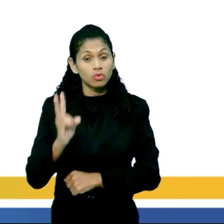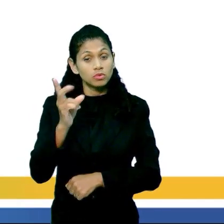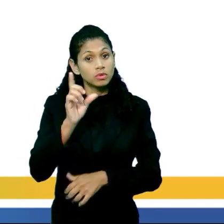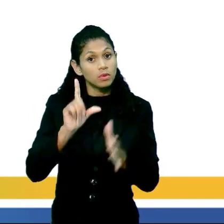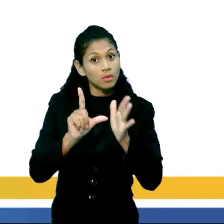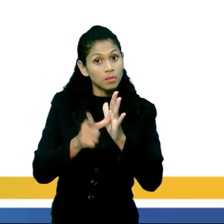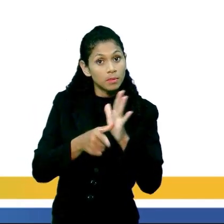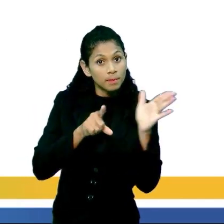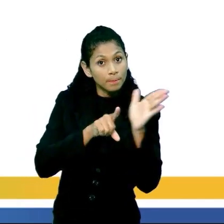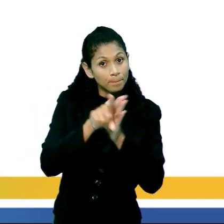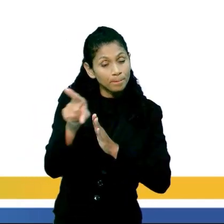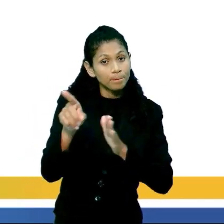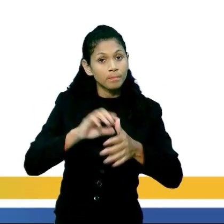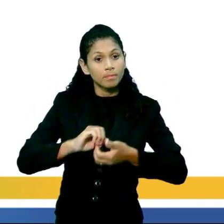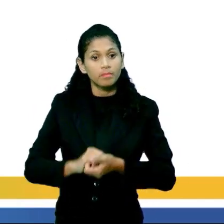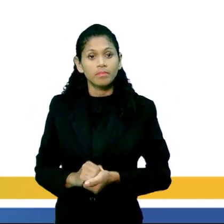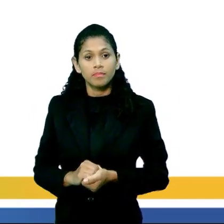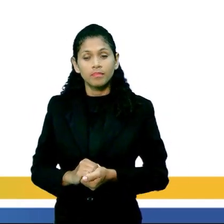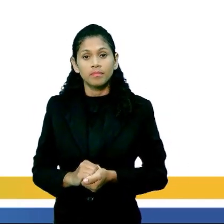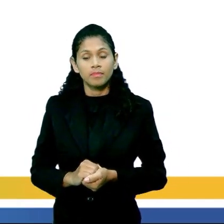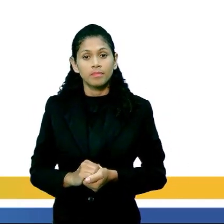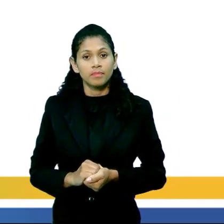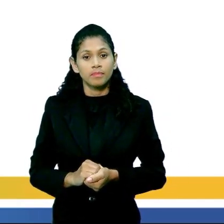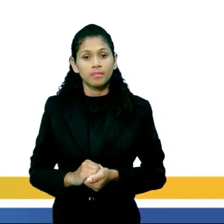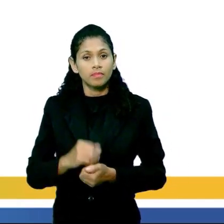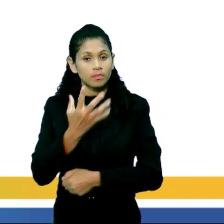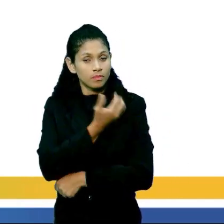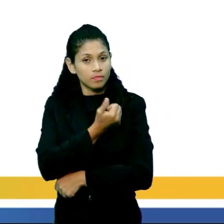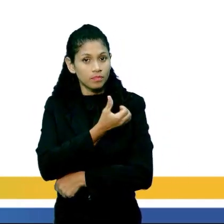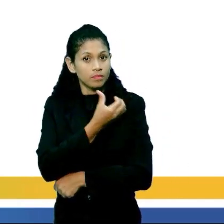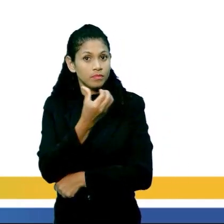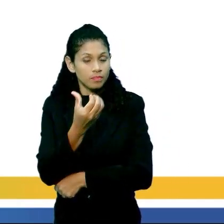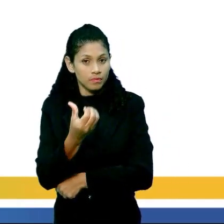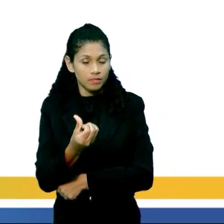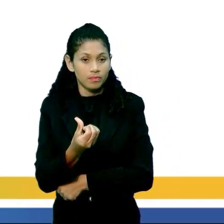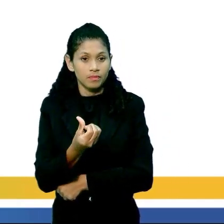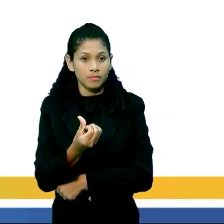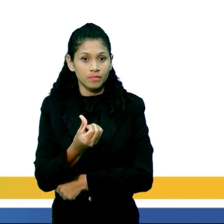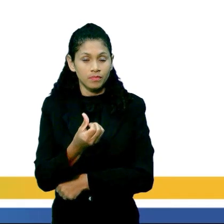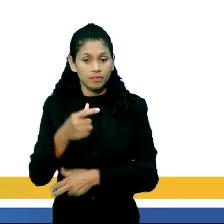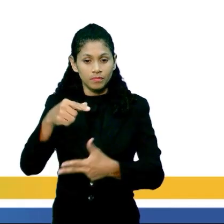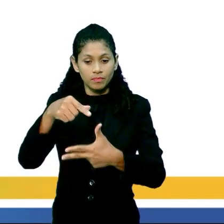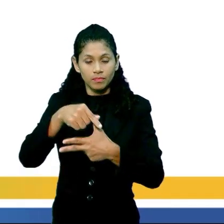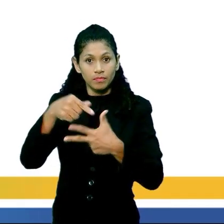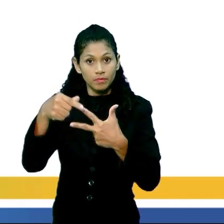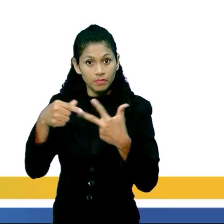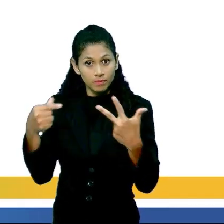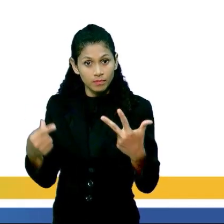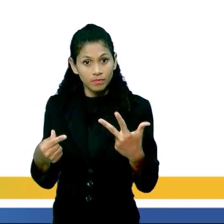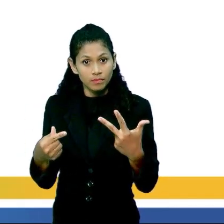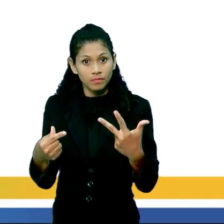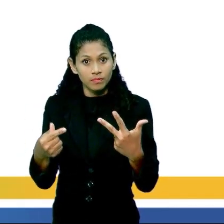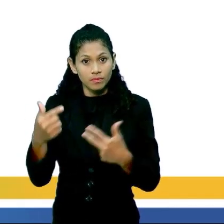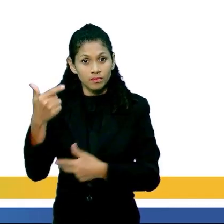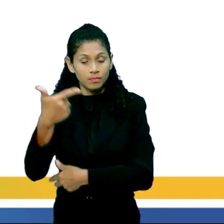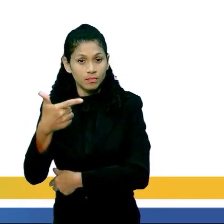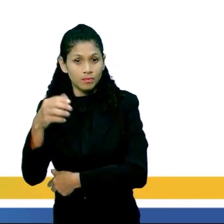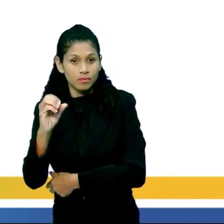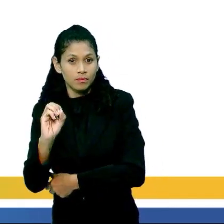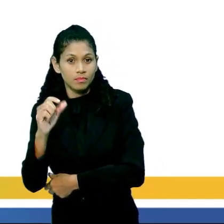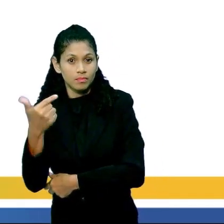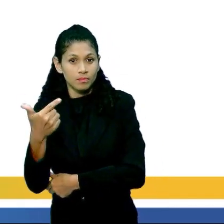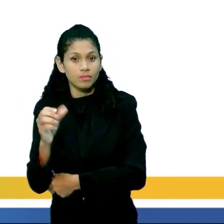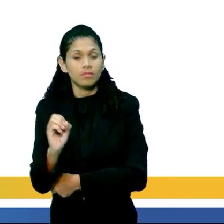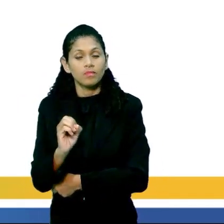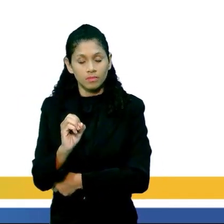próxima questão. Questão de número 6. Enem 2020, foi uma reaplicação. Ela